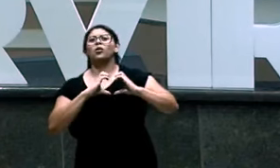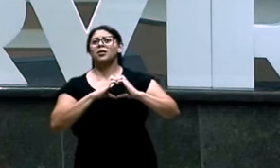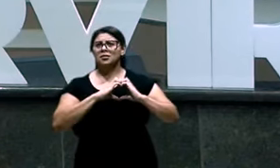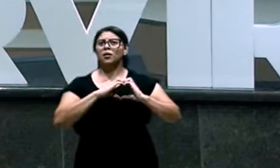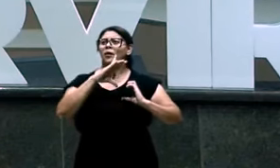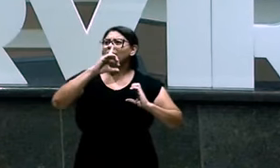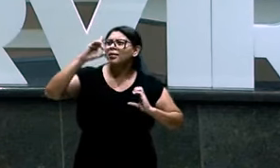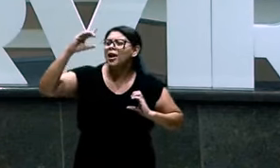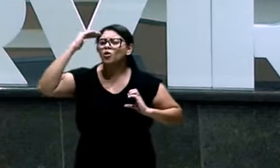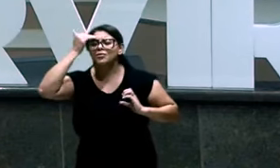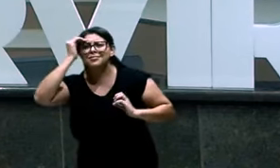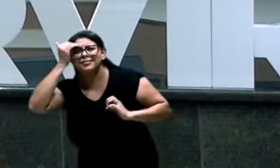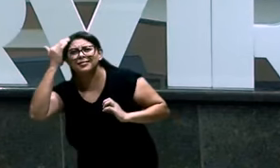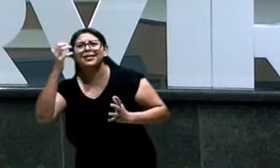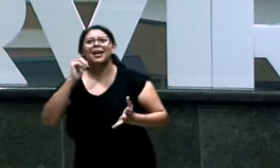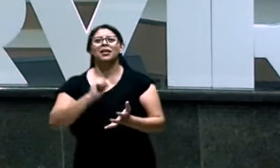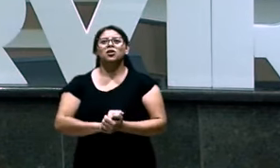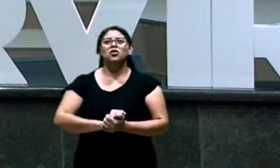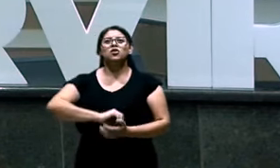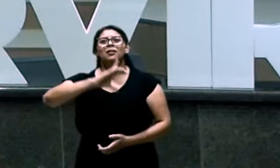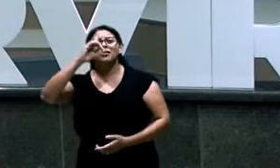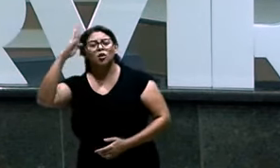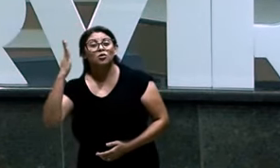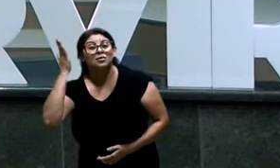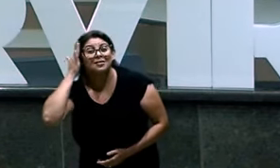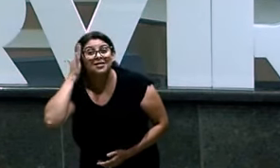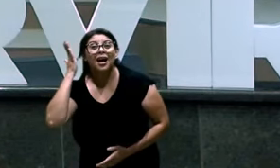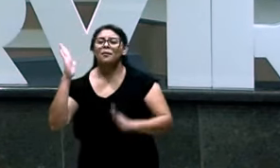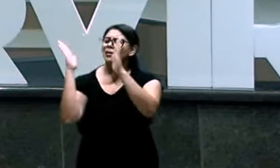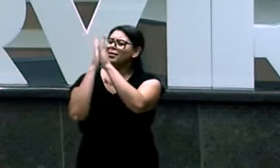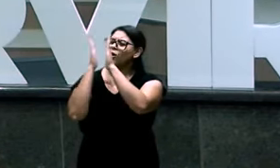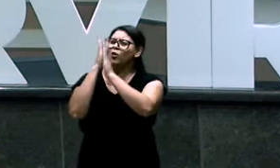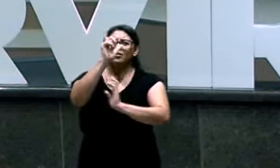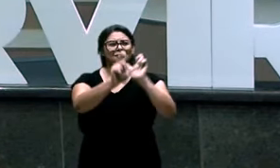Deus ouviu as tuas orações.